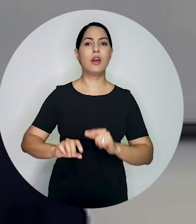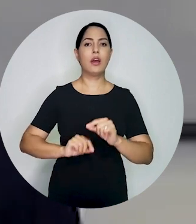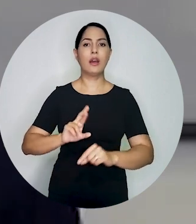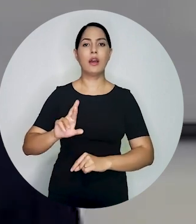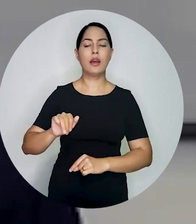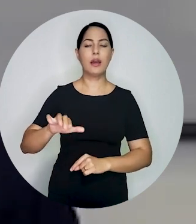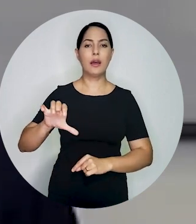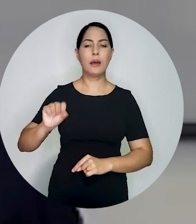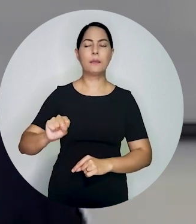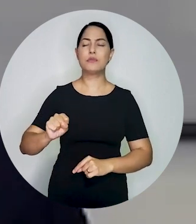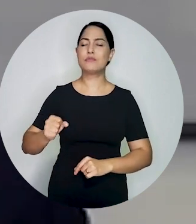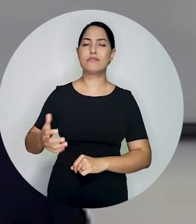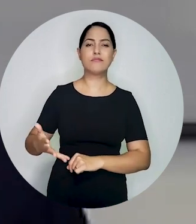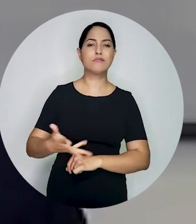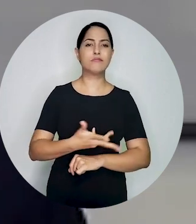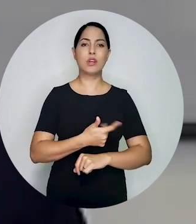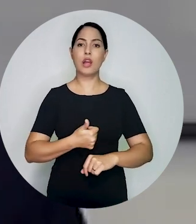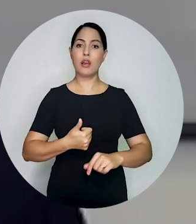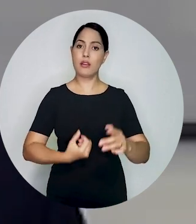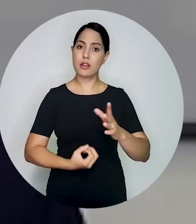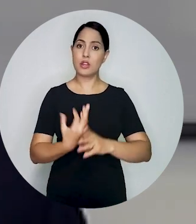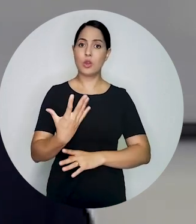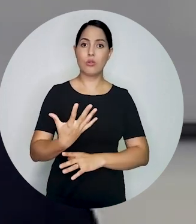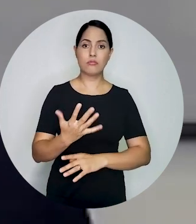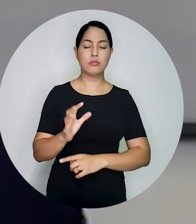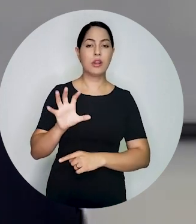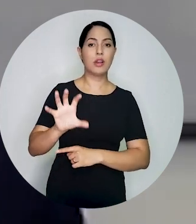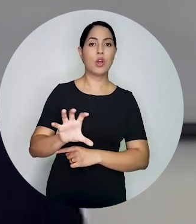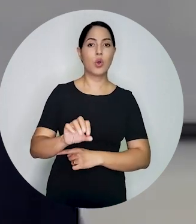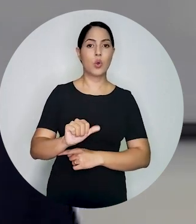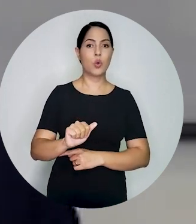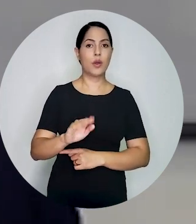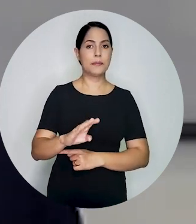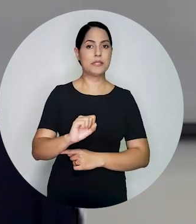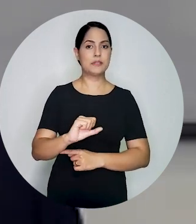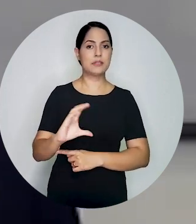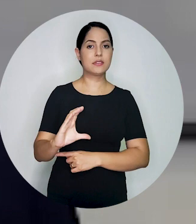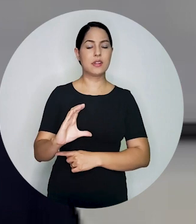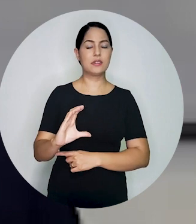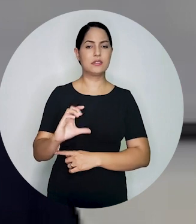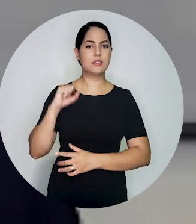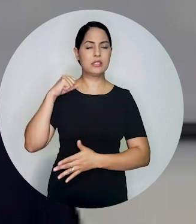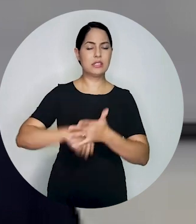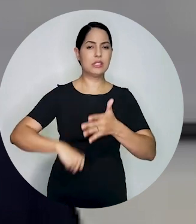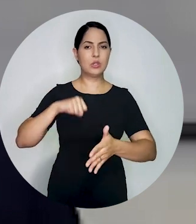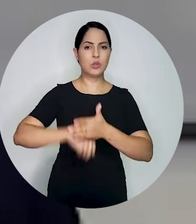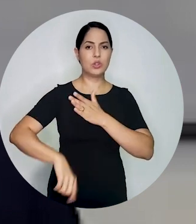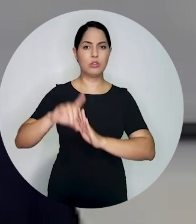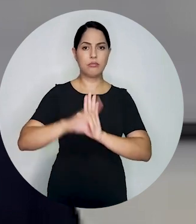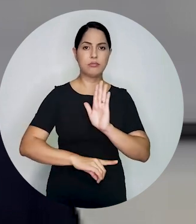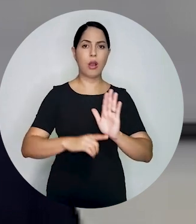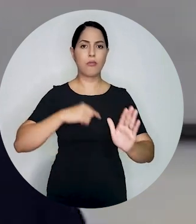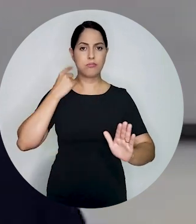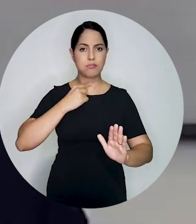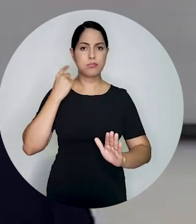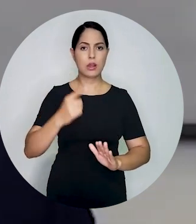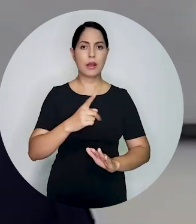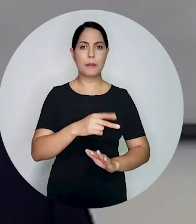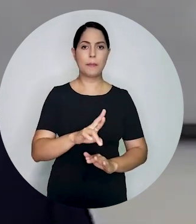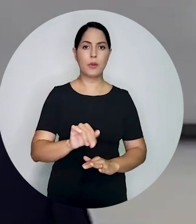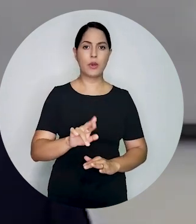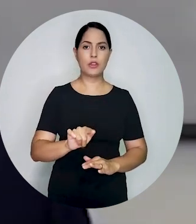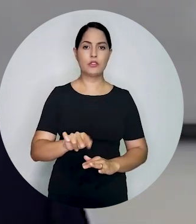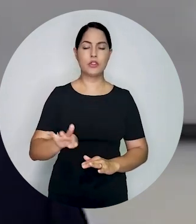e instalava a nossa OAB catarinense e, a partir de então, uma história de luta pelas prerrogativas da advocacia